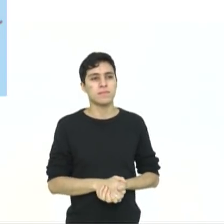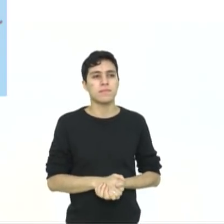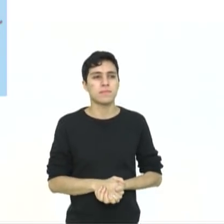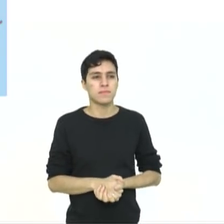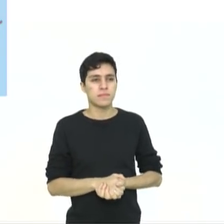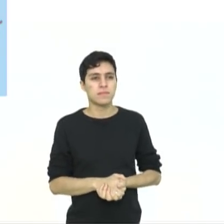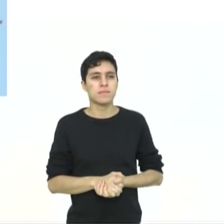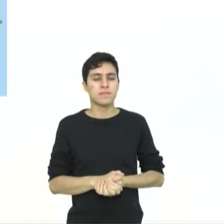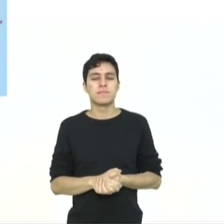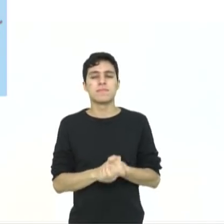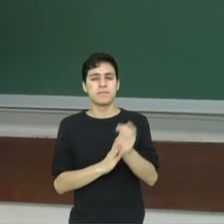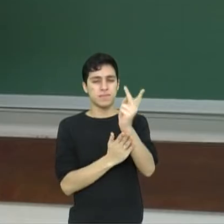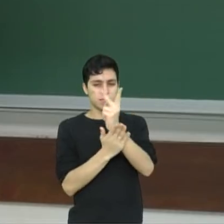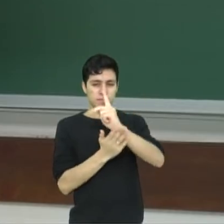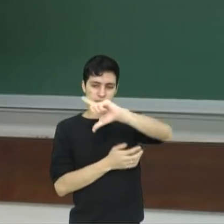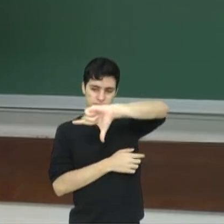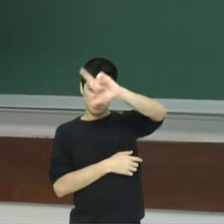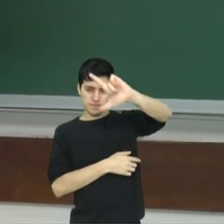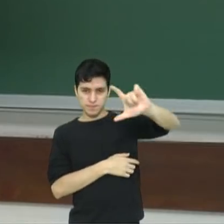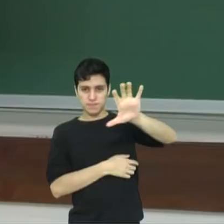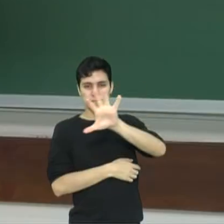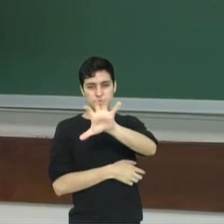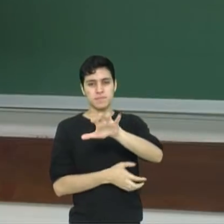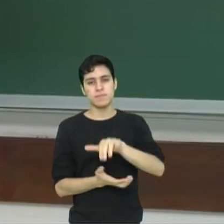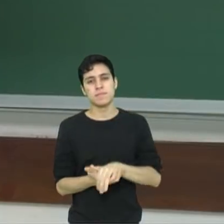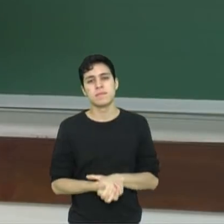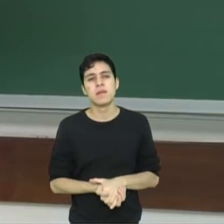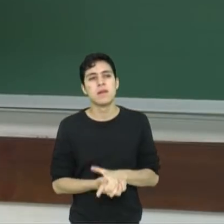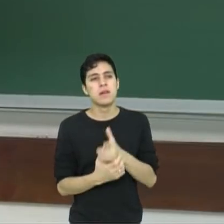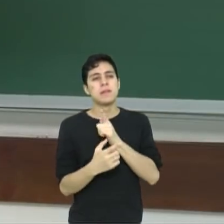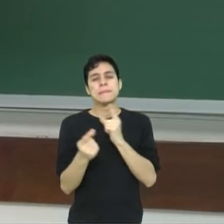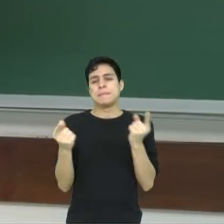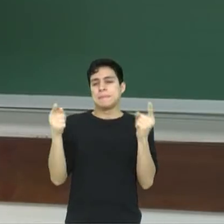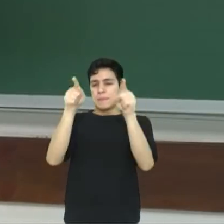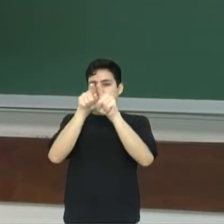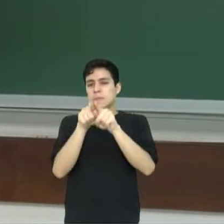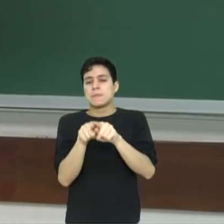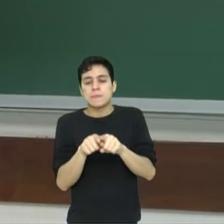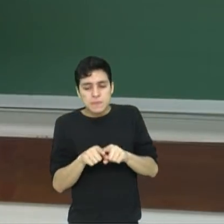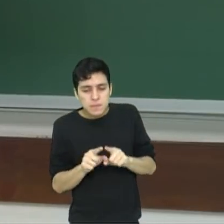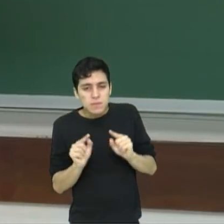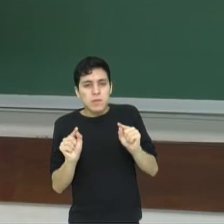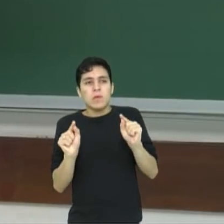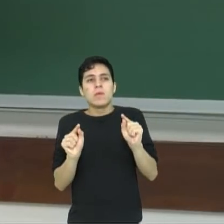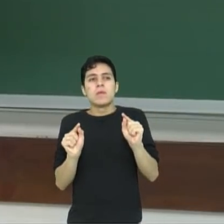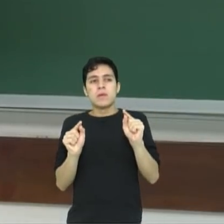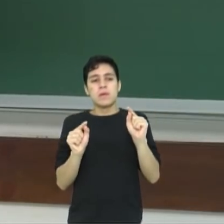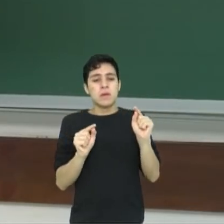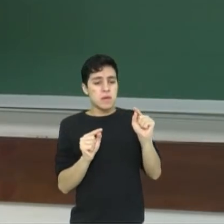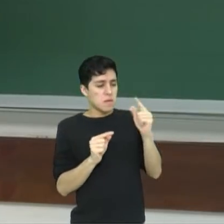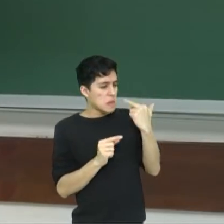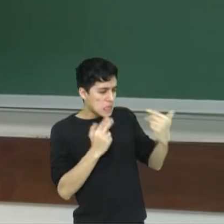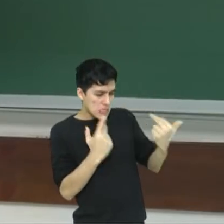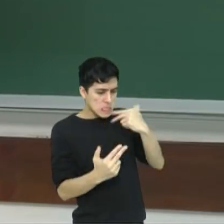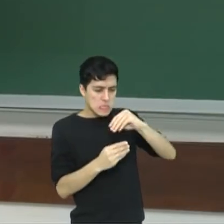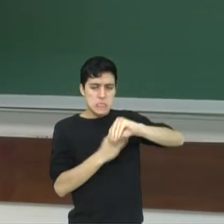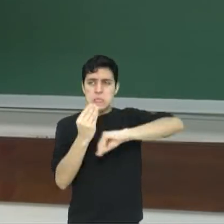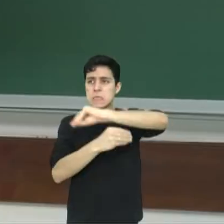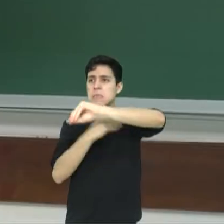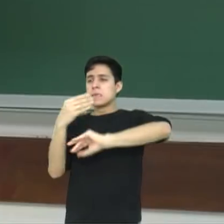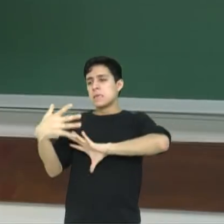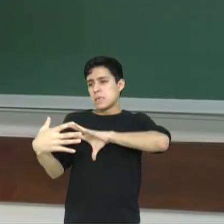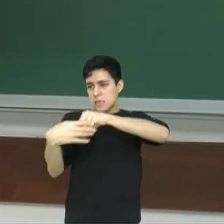Esse desenho dessa região está anexando territórios que tinham outros povos de outras línguas